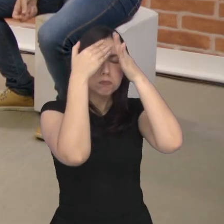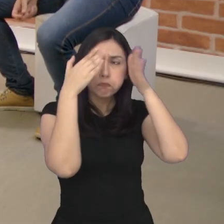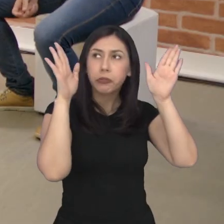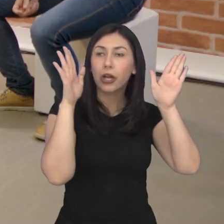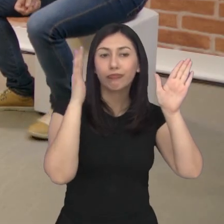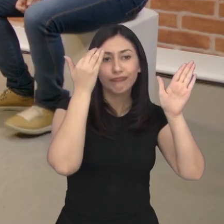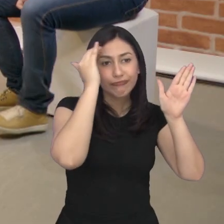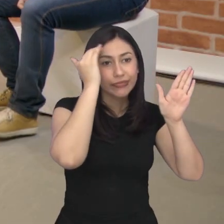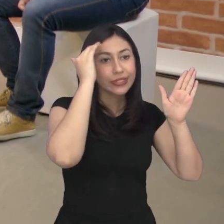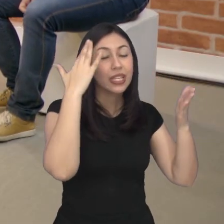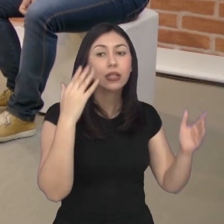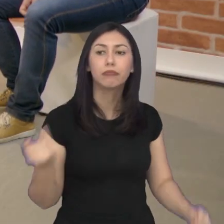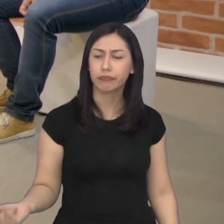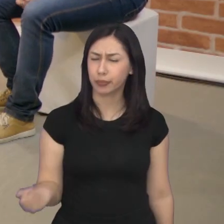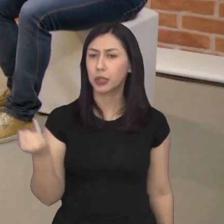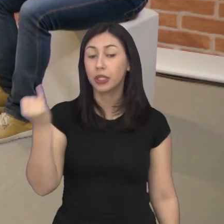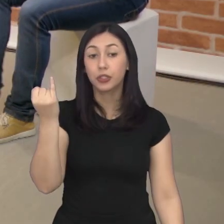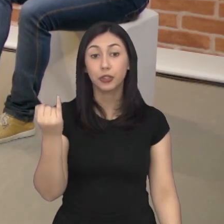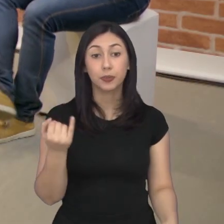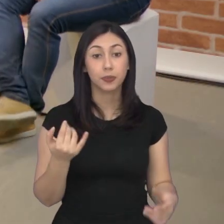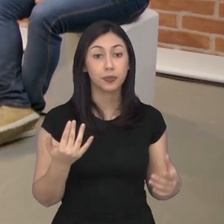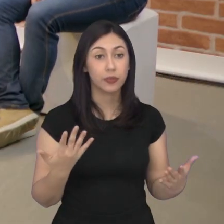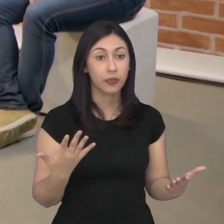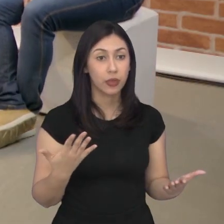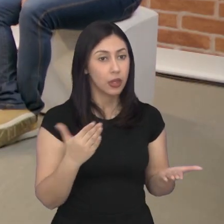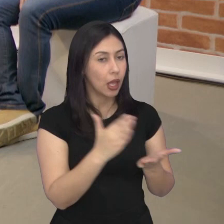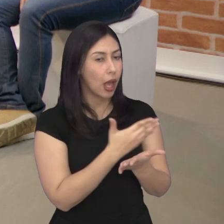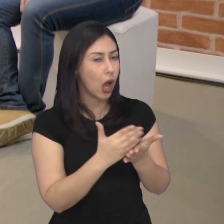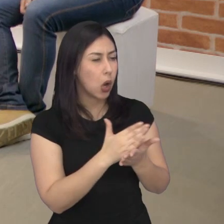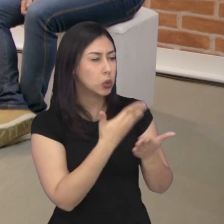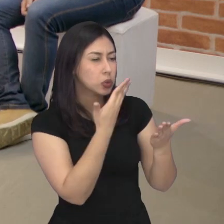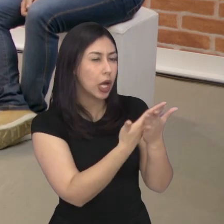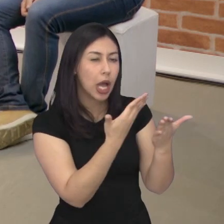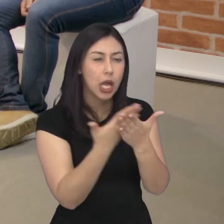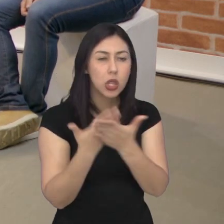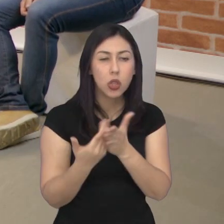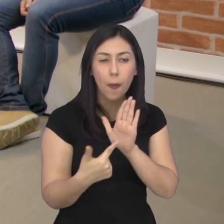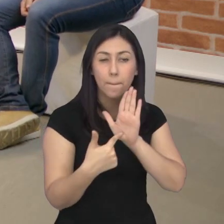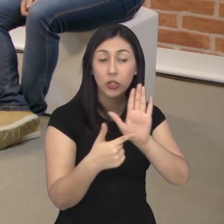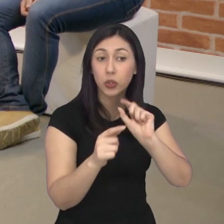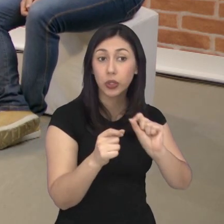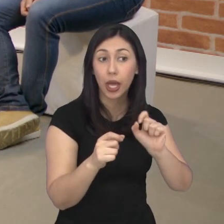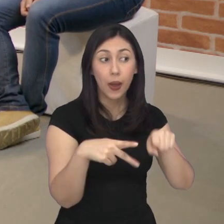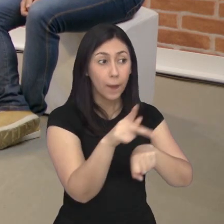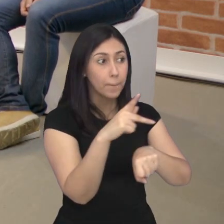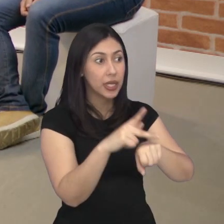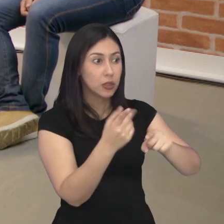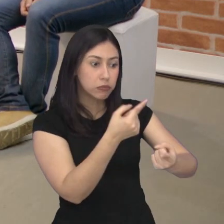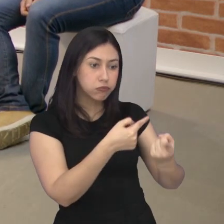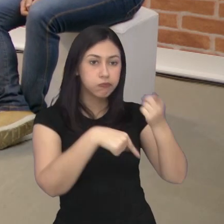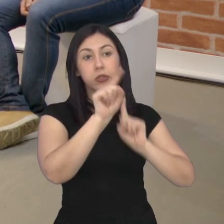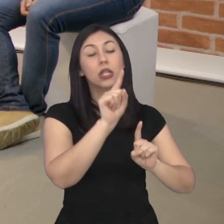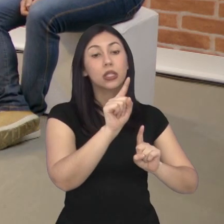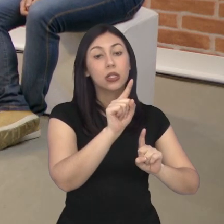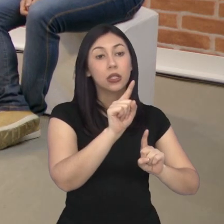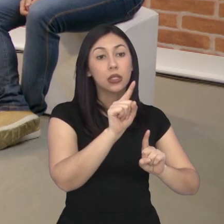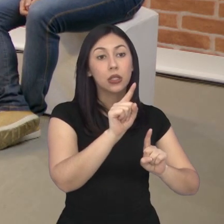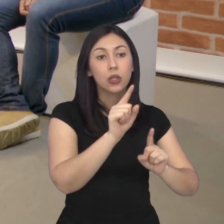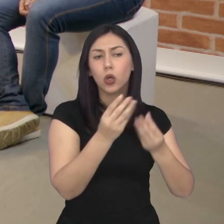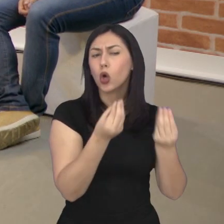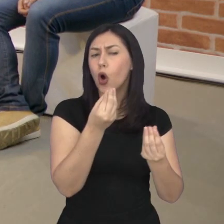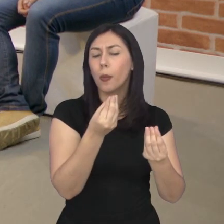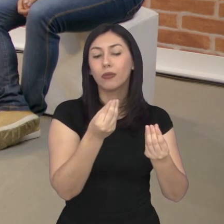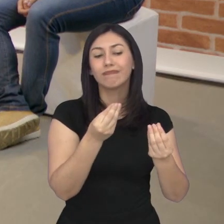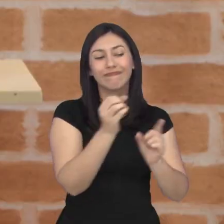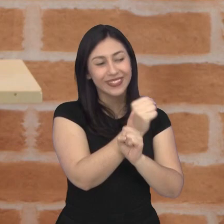né? Super importante, né? Tem alguns estudos que mostram que os países que evoluíram, e o evoluir